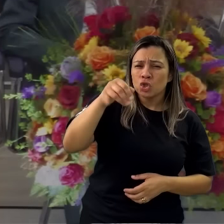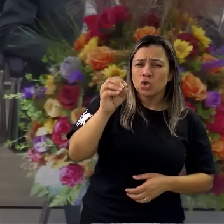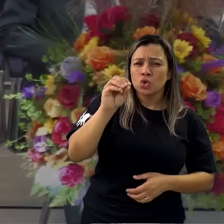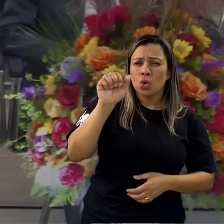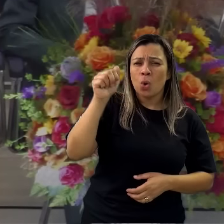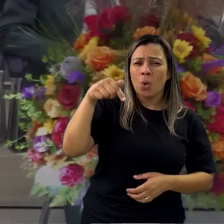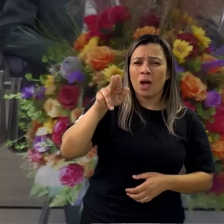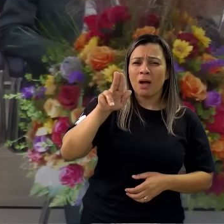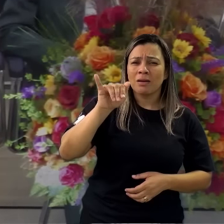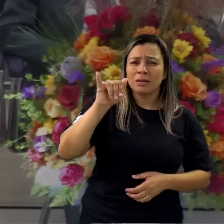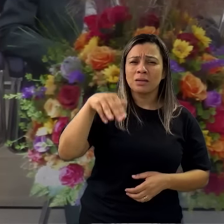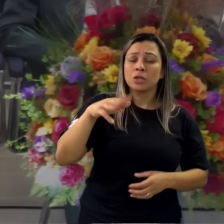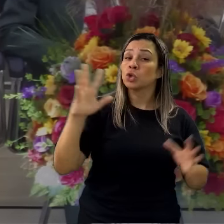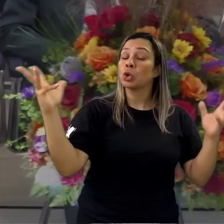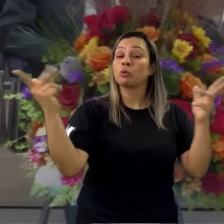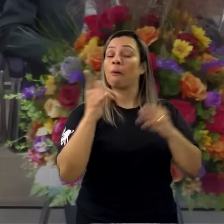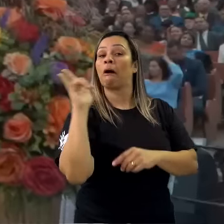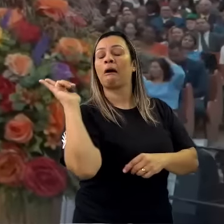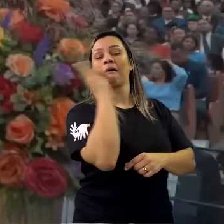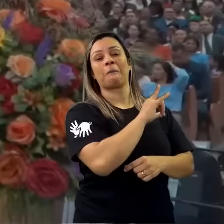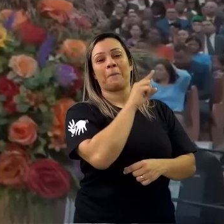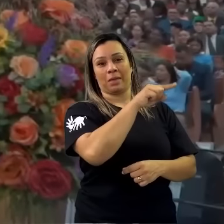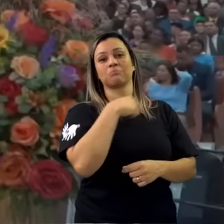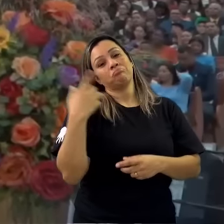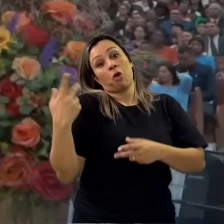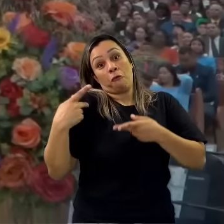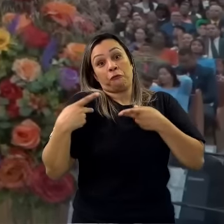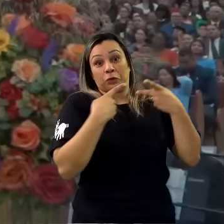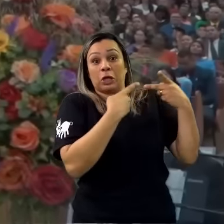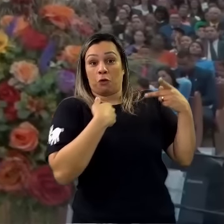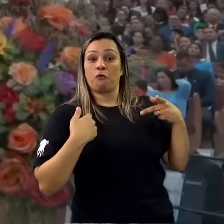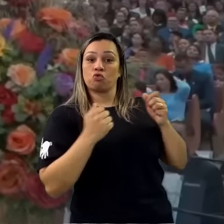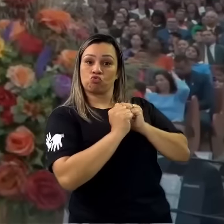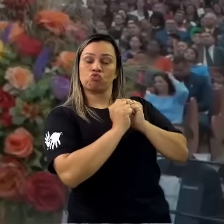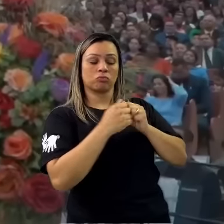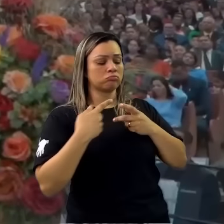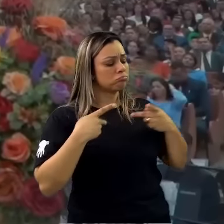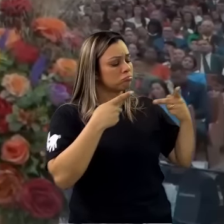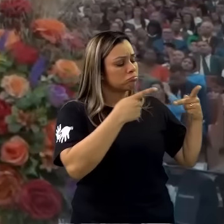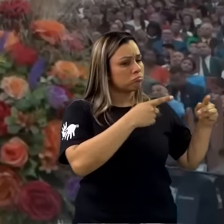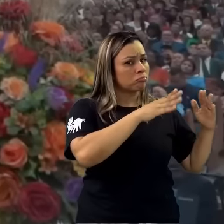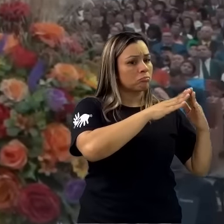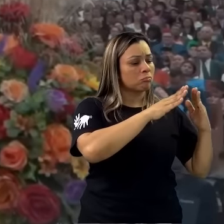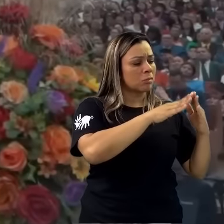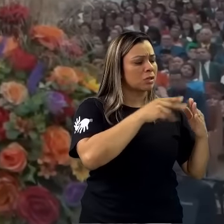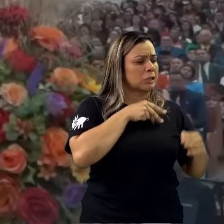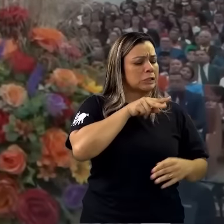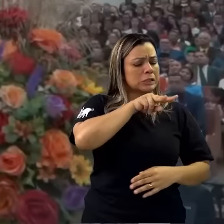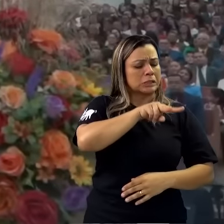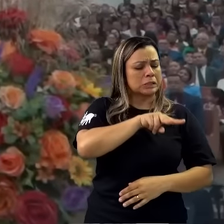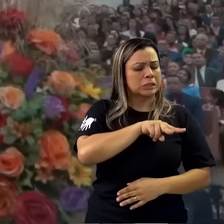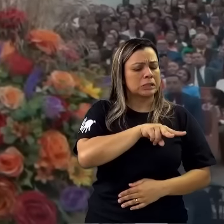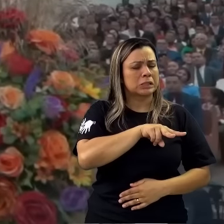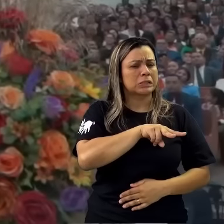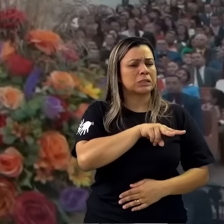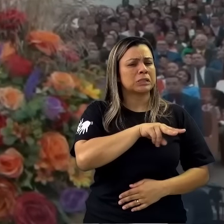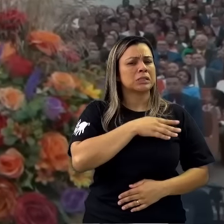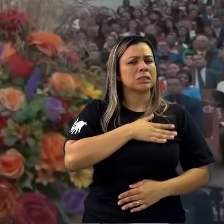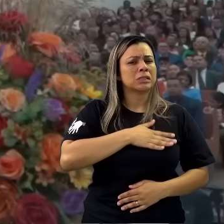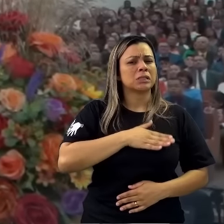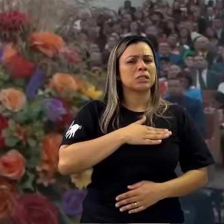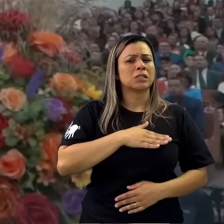irmão Joaquim eu quero ir Chegamos na casa do irmão Joaquim entrevado em cima da cama mas ele disse eu não quero ninguém no meu quarto eu faço questão de